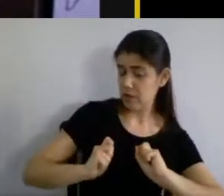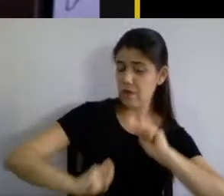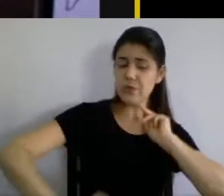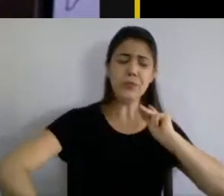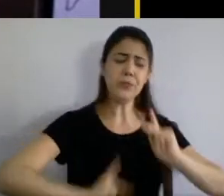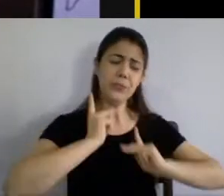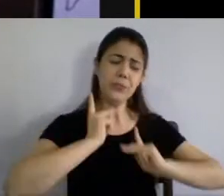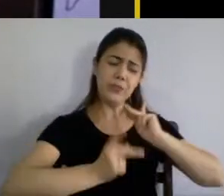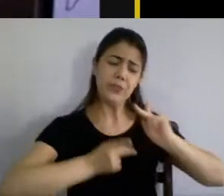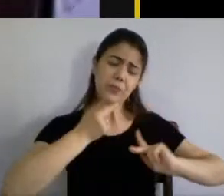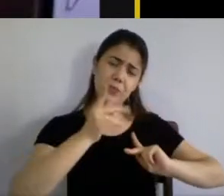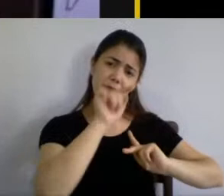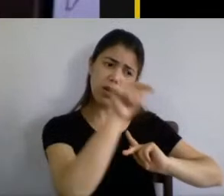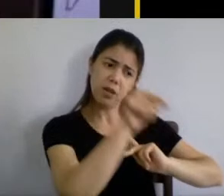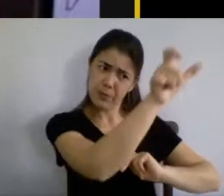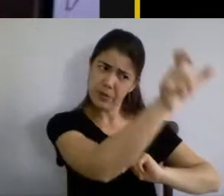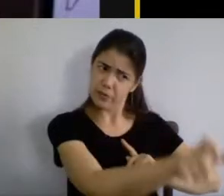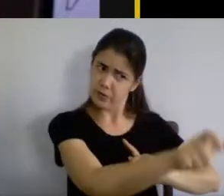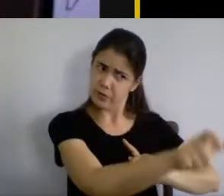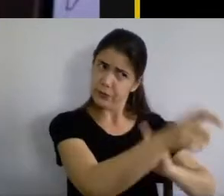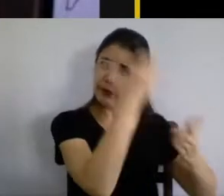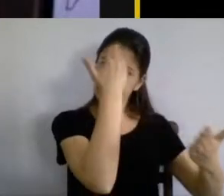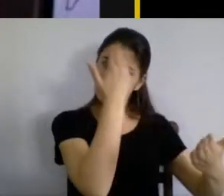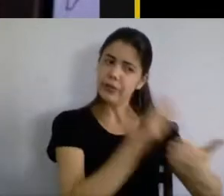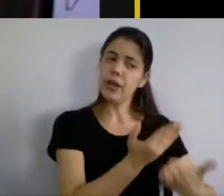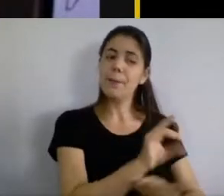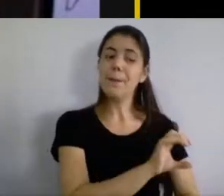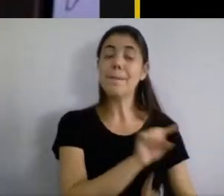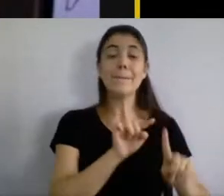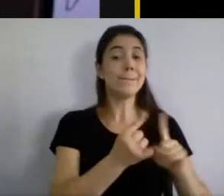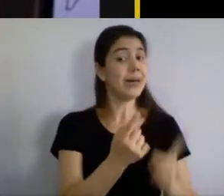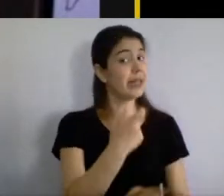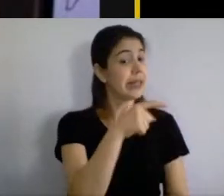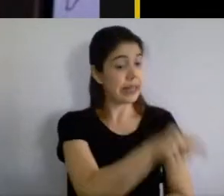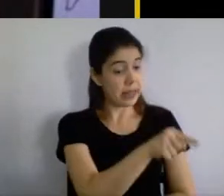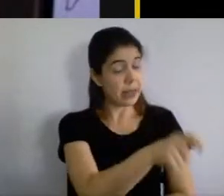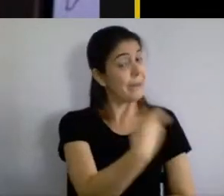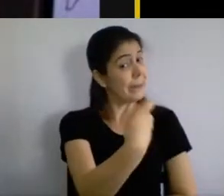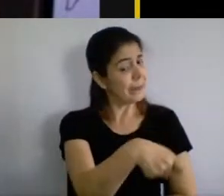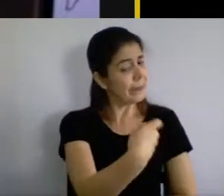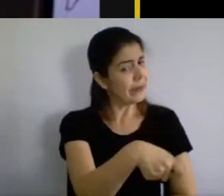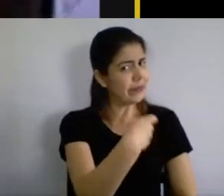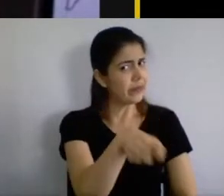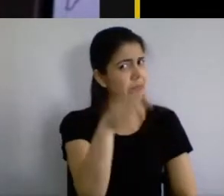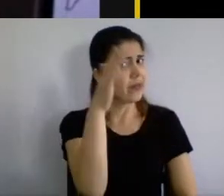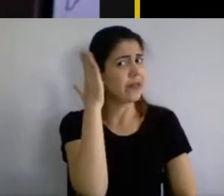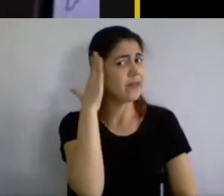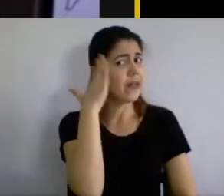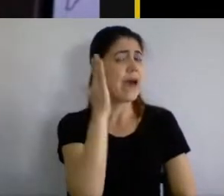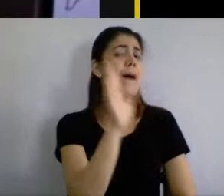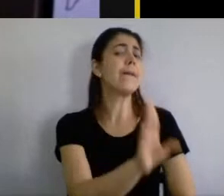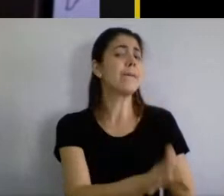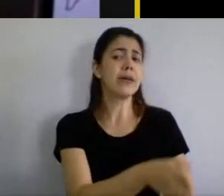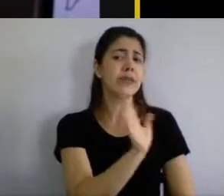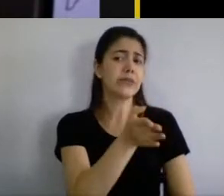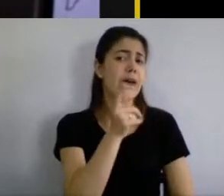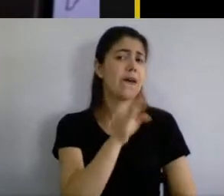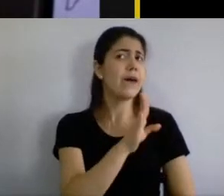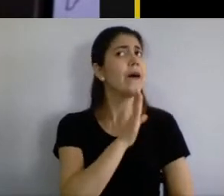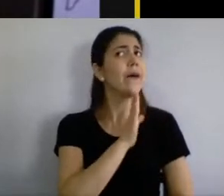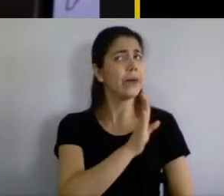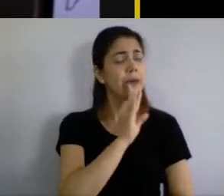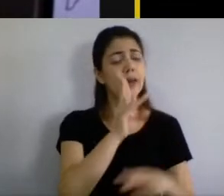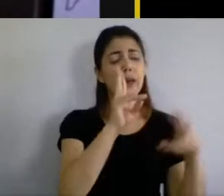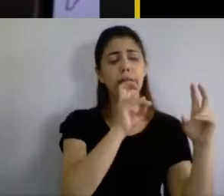coisa que alguém já sabe, que alguém já conhece. Eu consigo provar nada para alguém se a gente falar